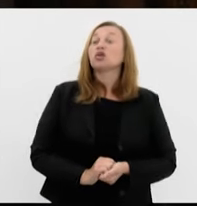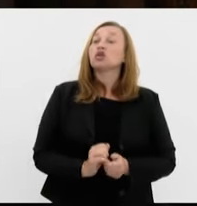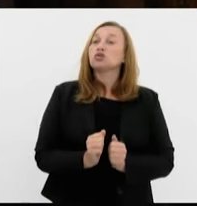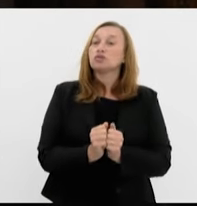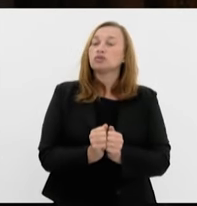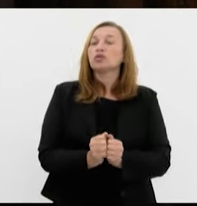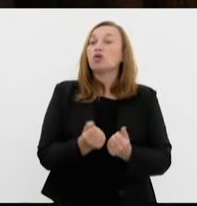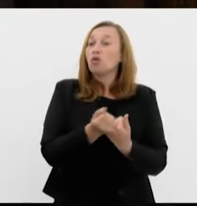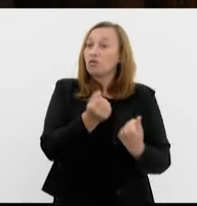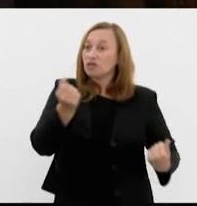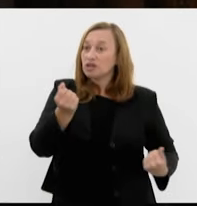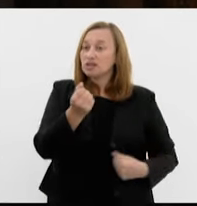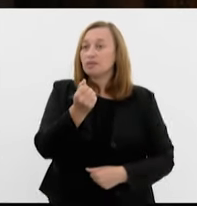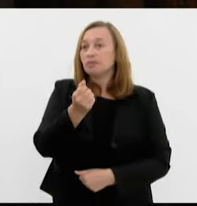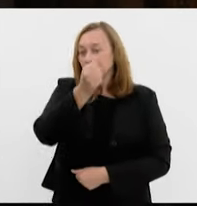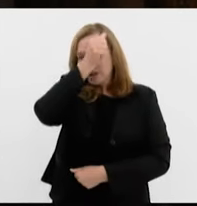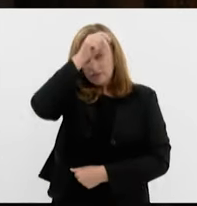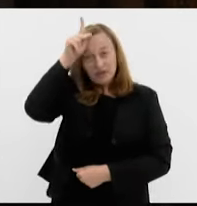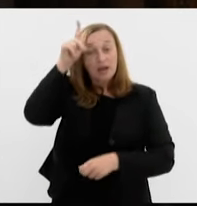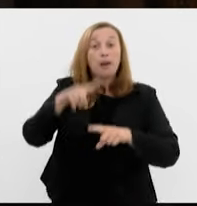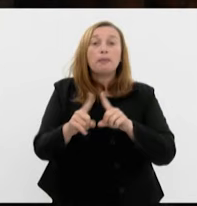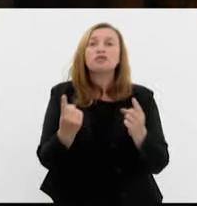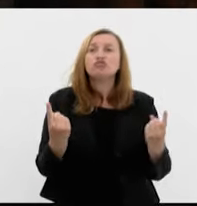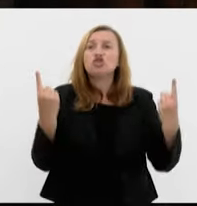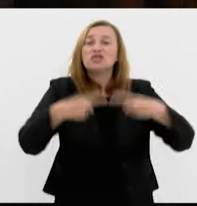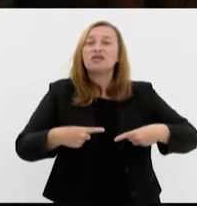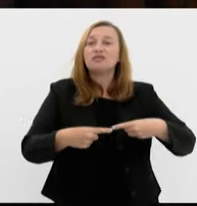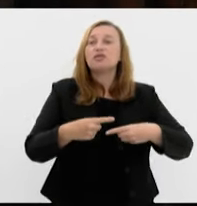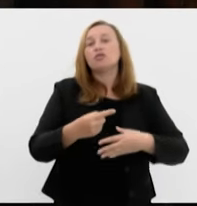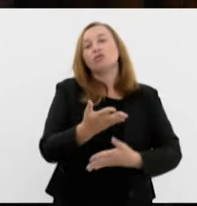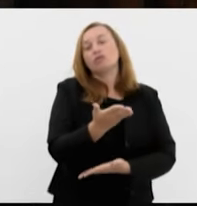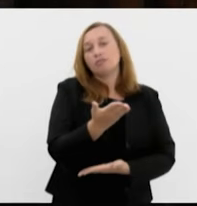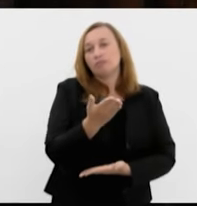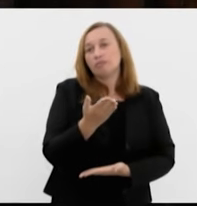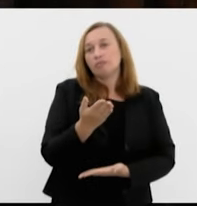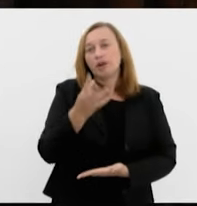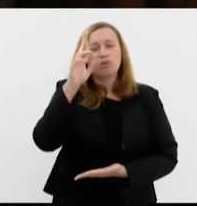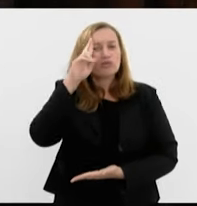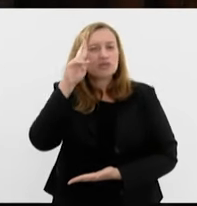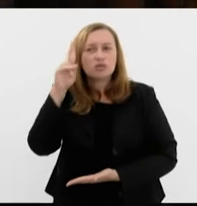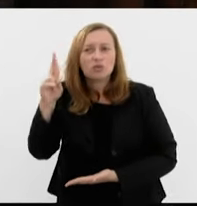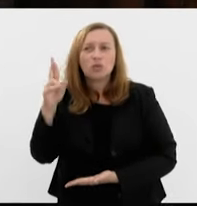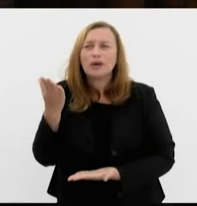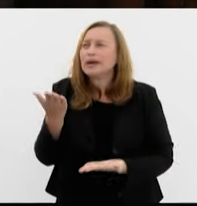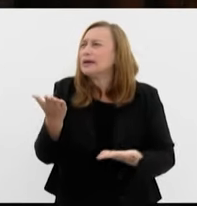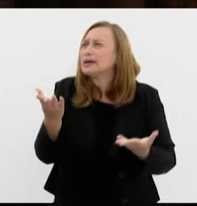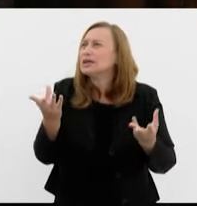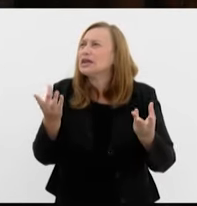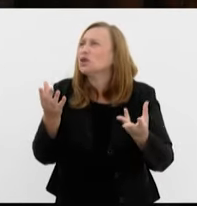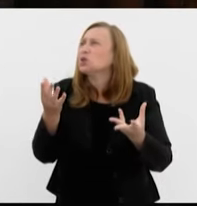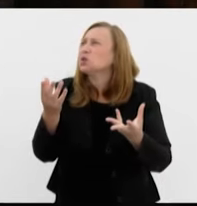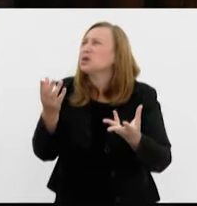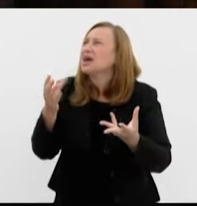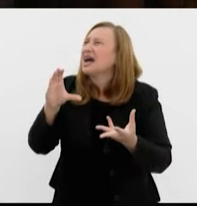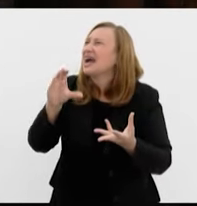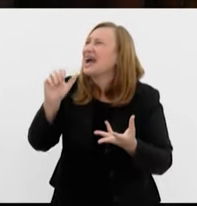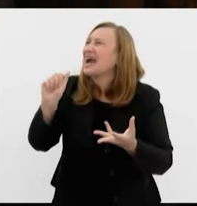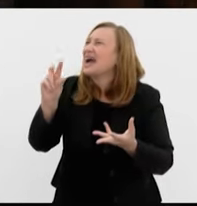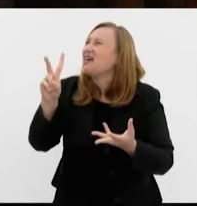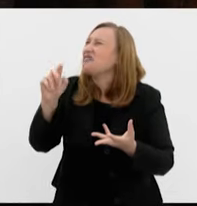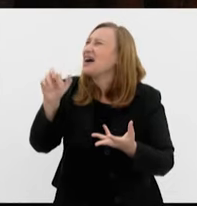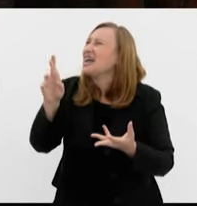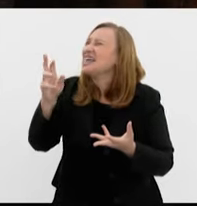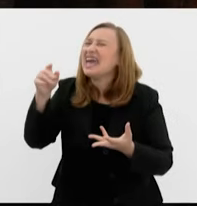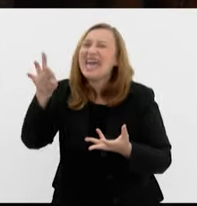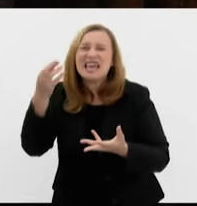vão brigar mas fica aqui o desafio para o Senor não sei o que lá Cavalieri